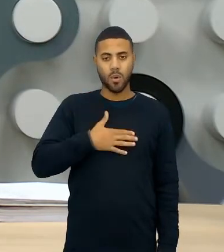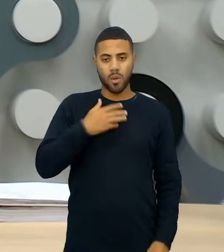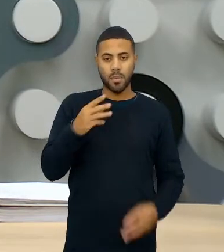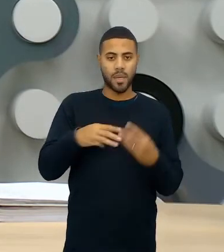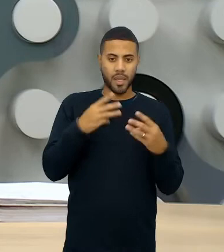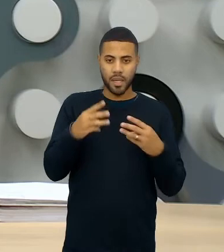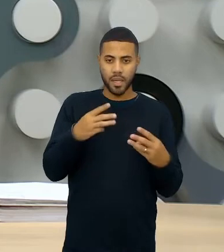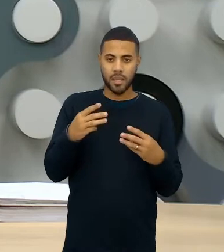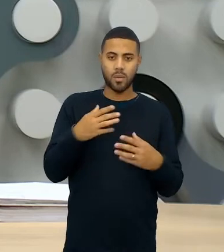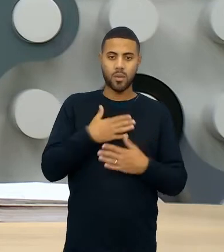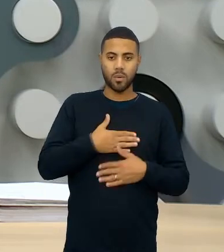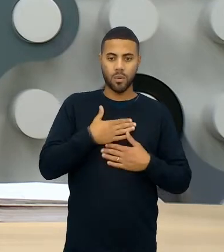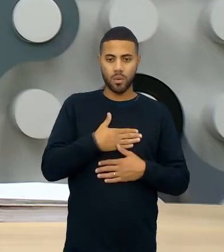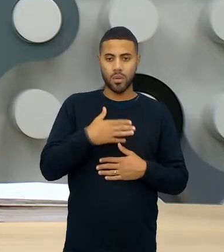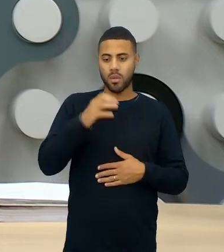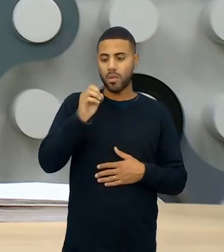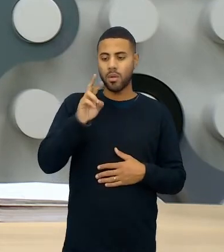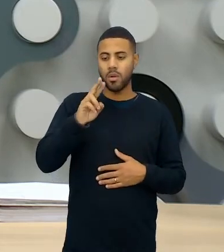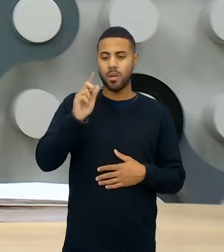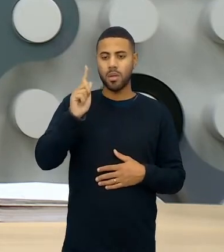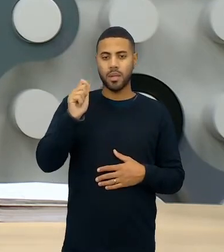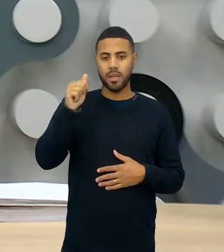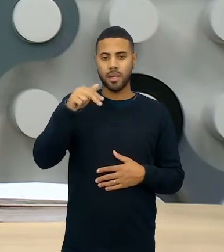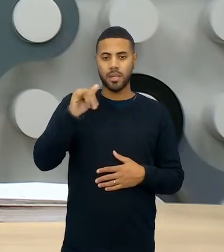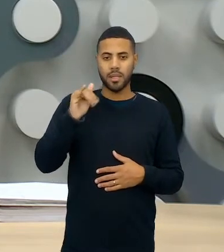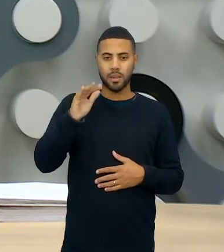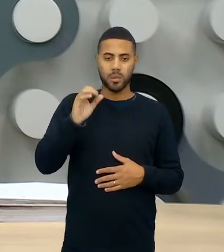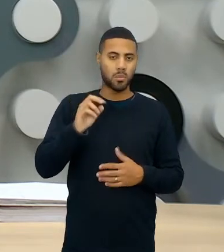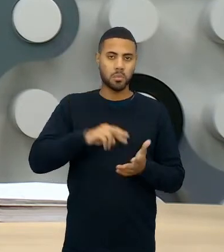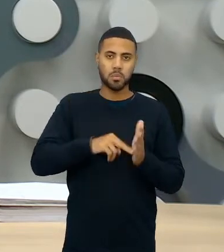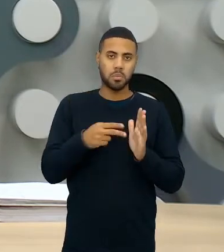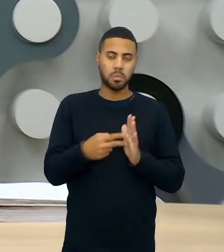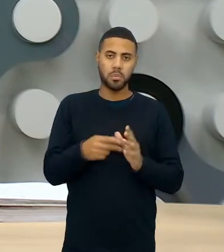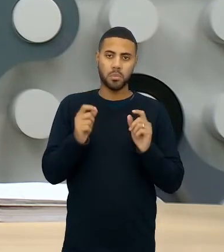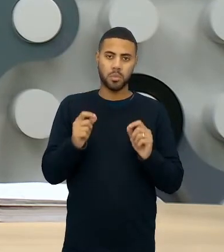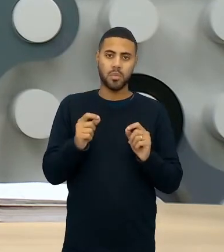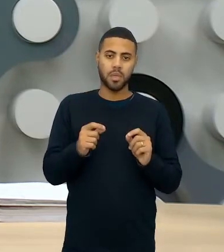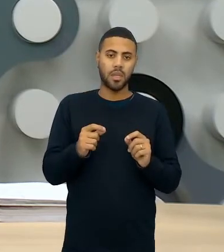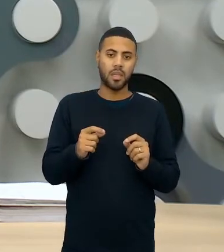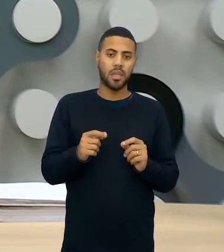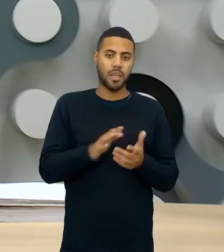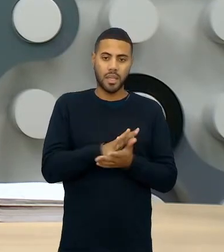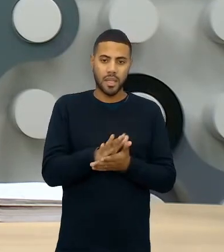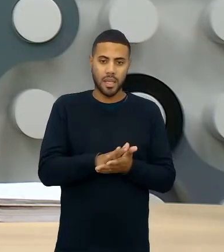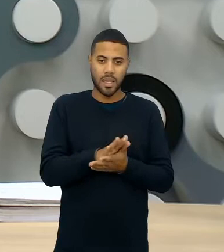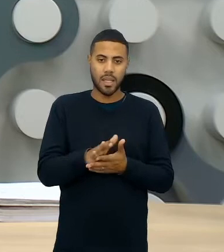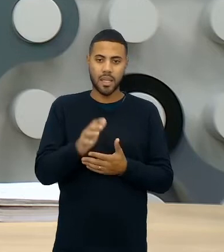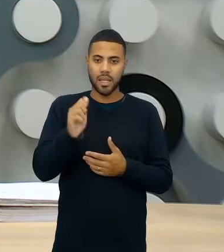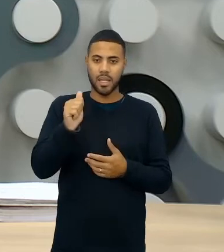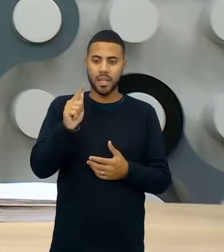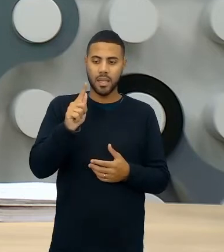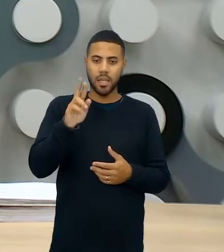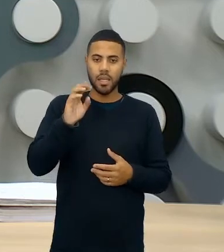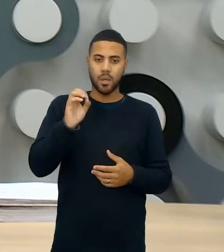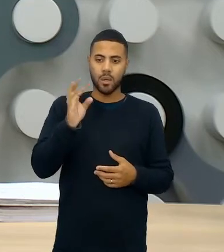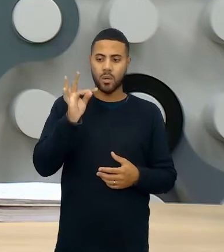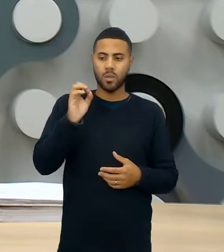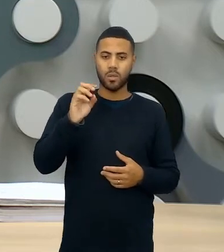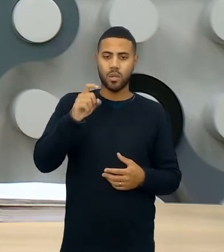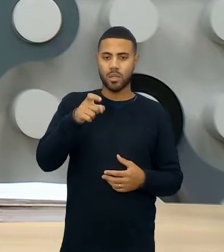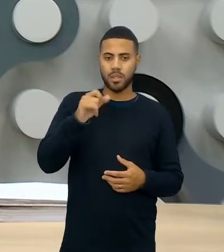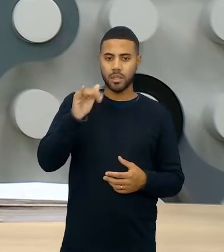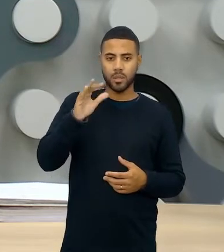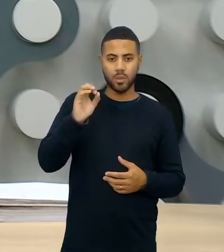escrito ali, macarrão orgânico. O que seria isso? Esse alimento não utilizou de agrotóxicos, nem de